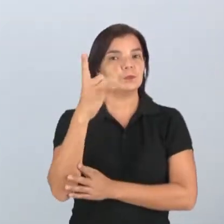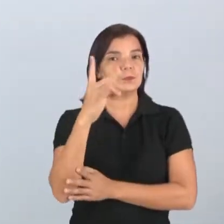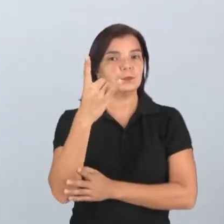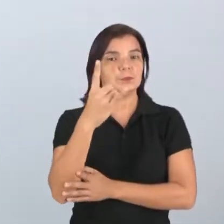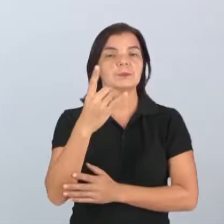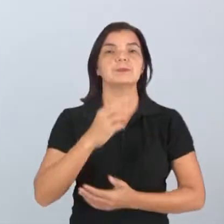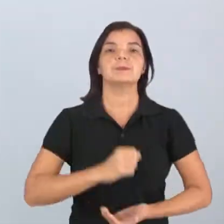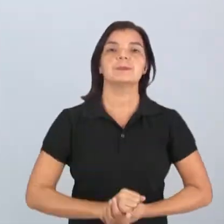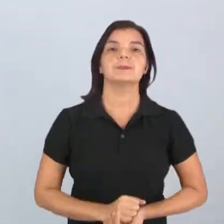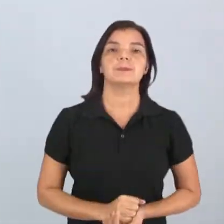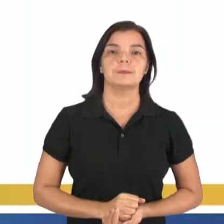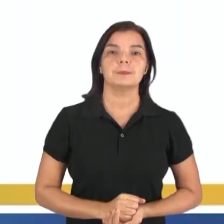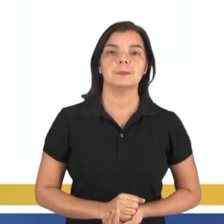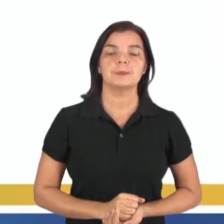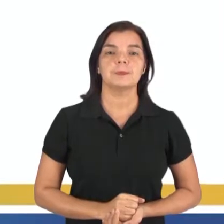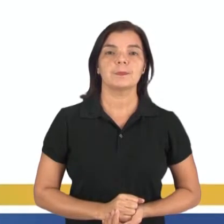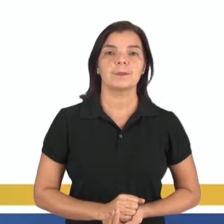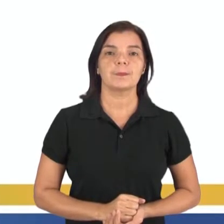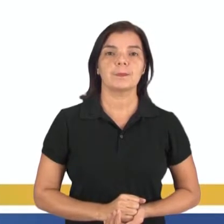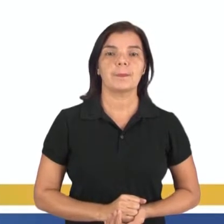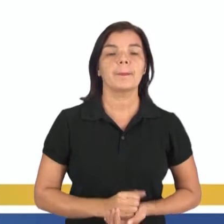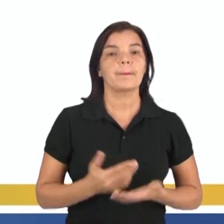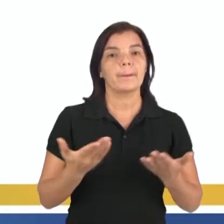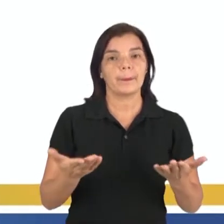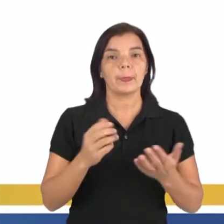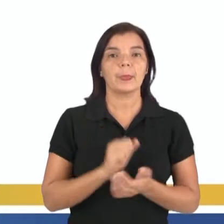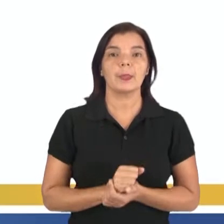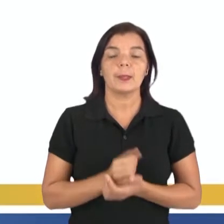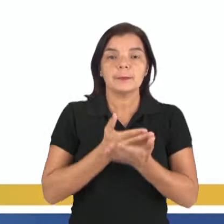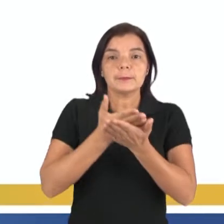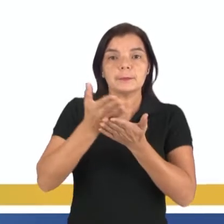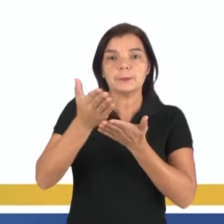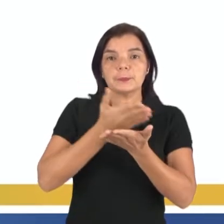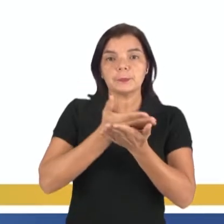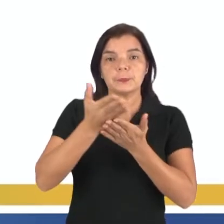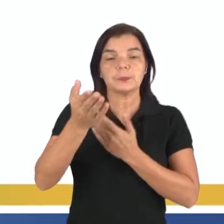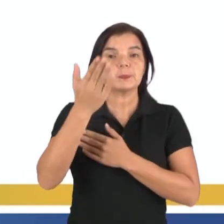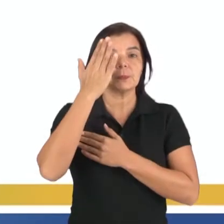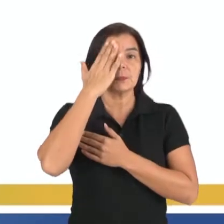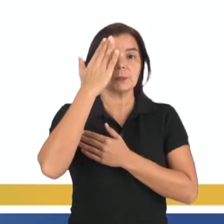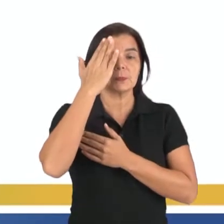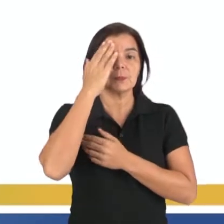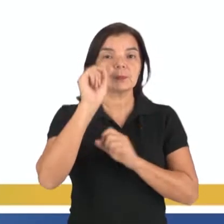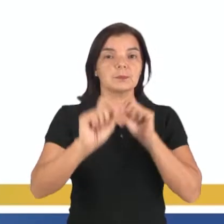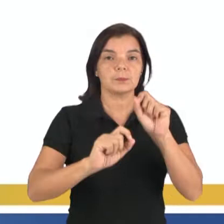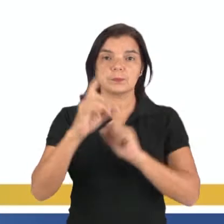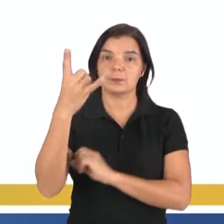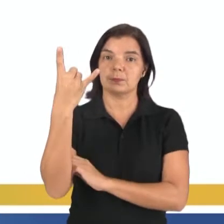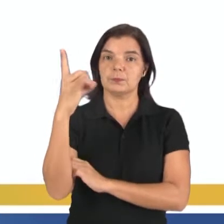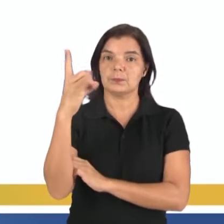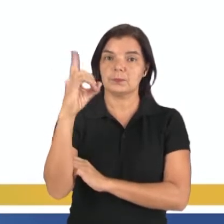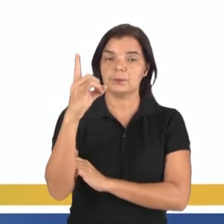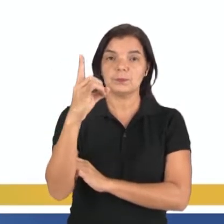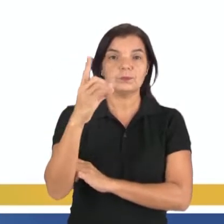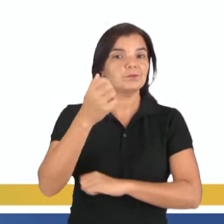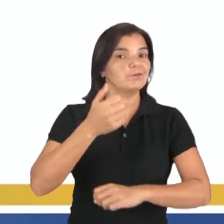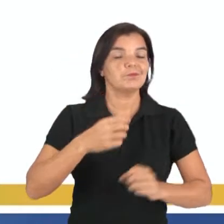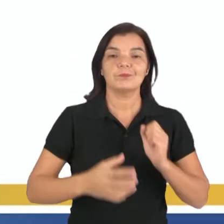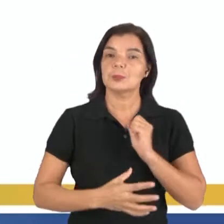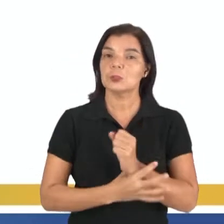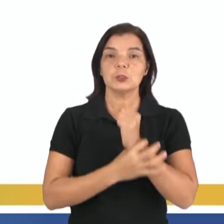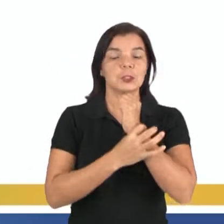vizinhos bolivianos. Vamos lá? Bom, para começar, vamos entender que na Bolívia não se garantiu